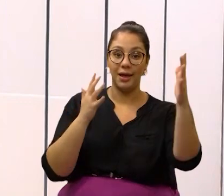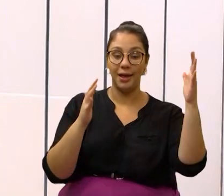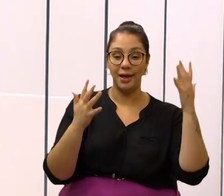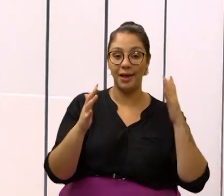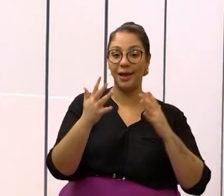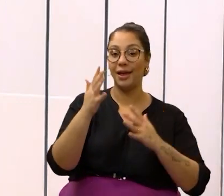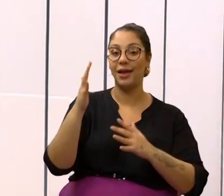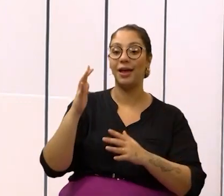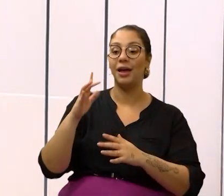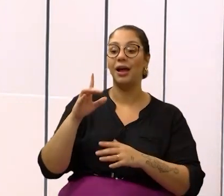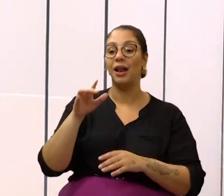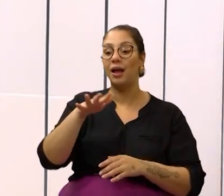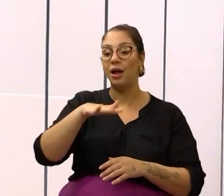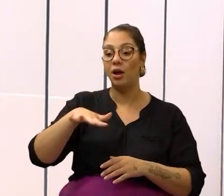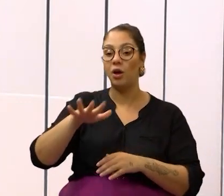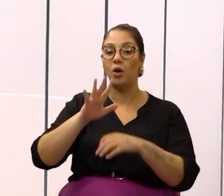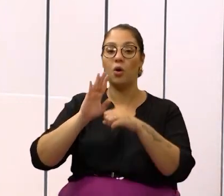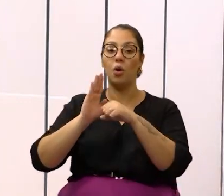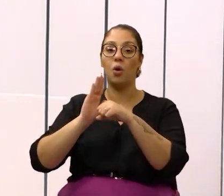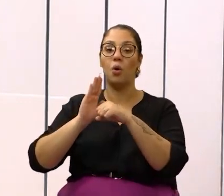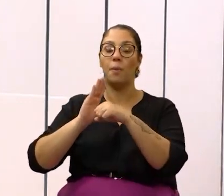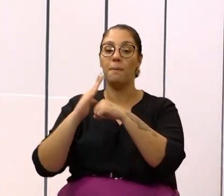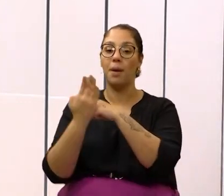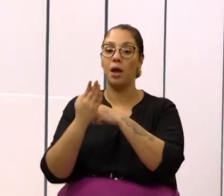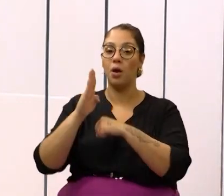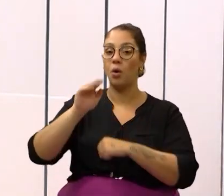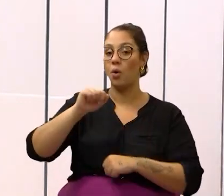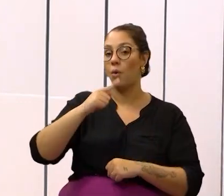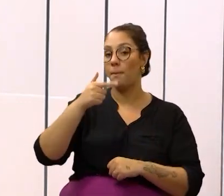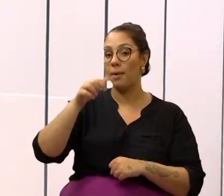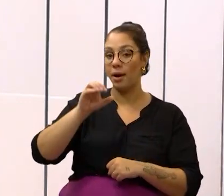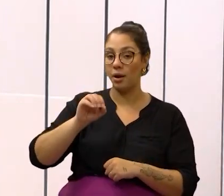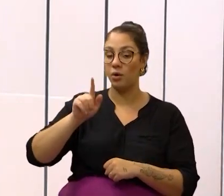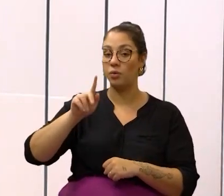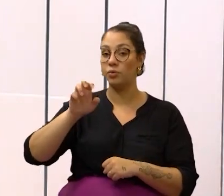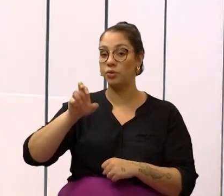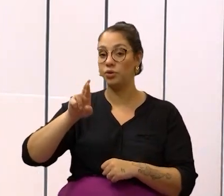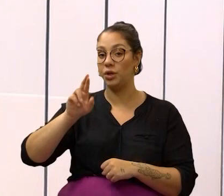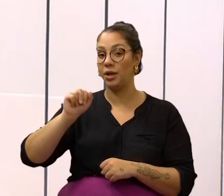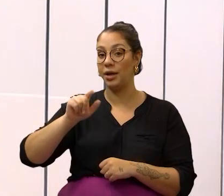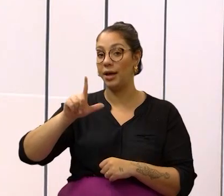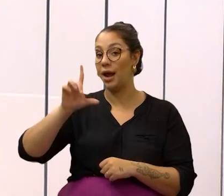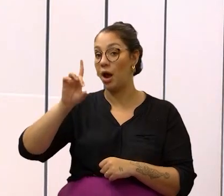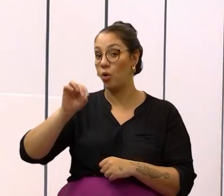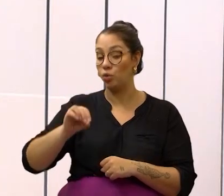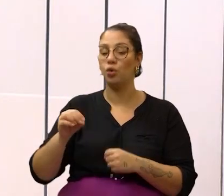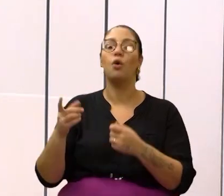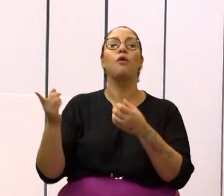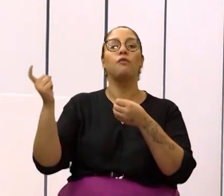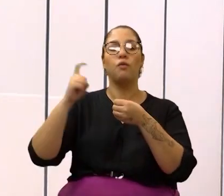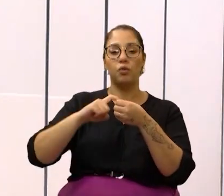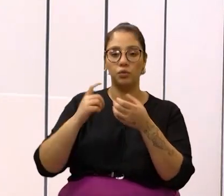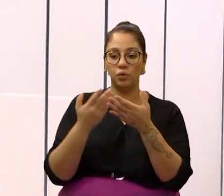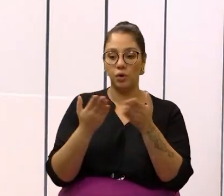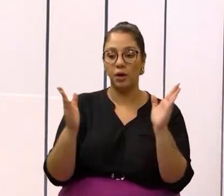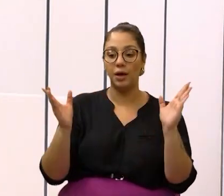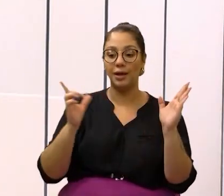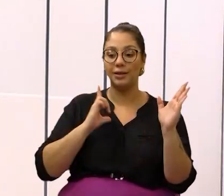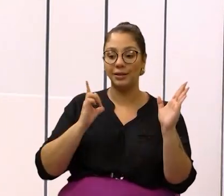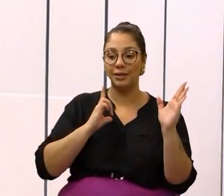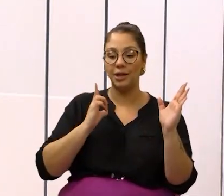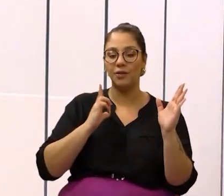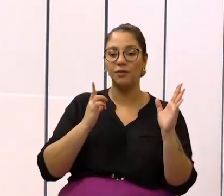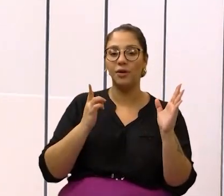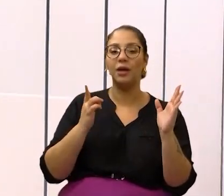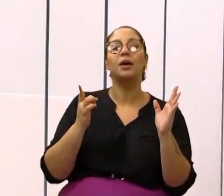cidade universitária, no distrito de Barão Geraldo, foi reaberto hoje. Foram extraídas 30 leucenas,